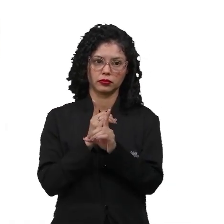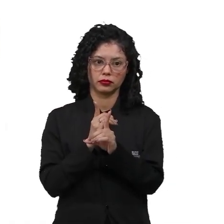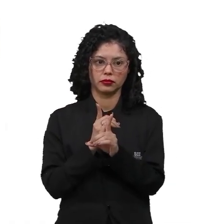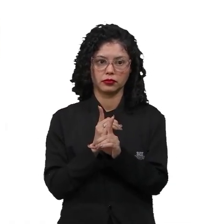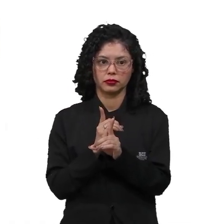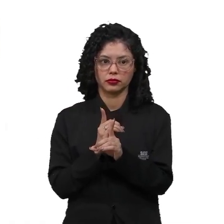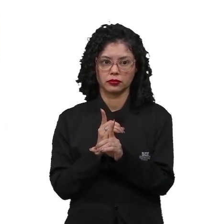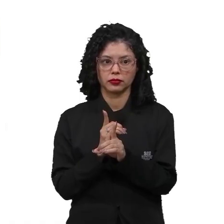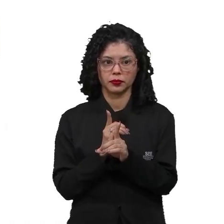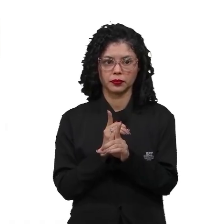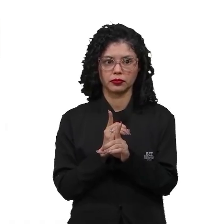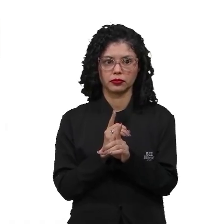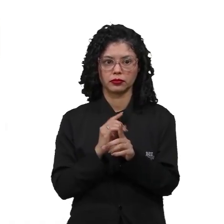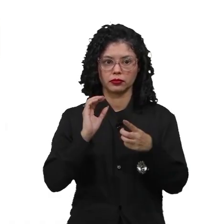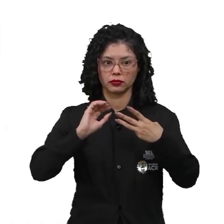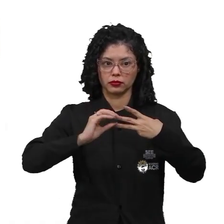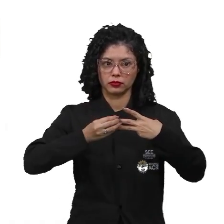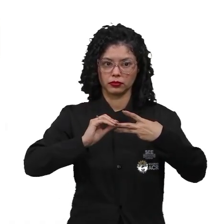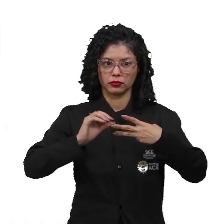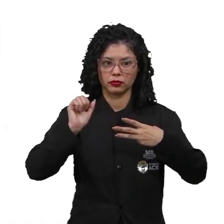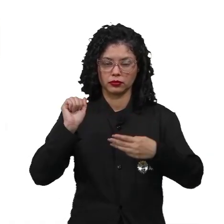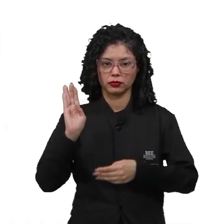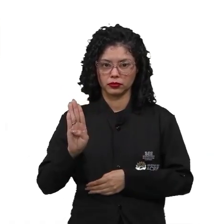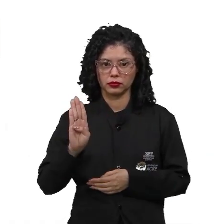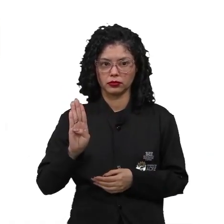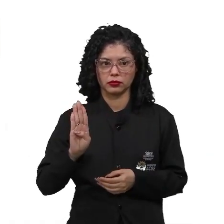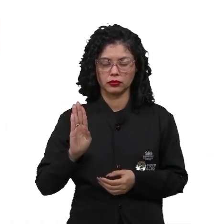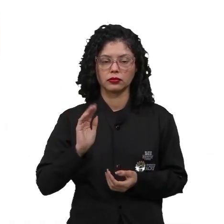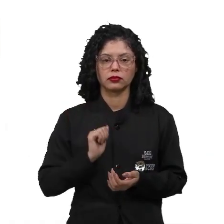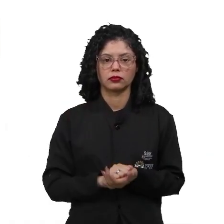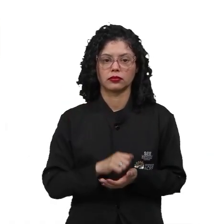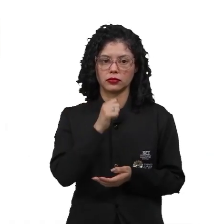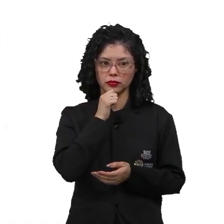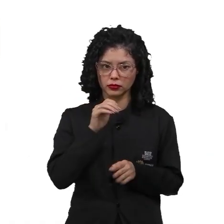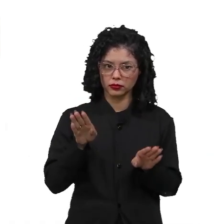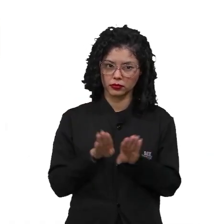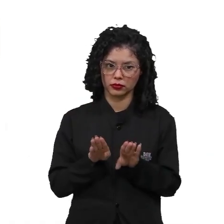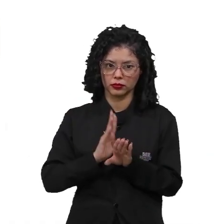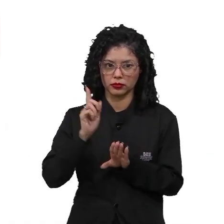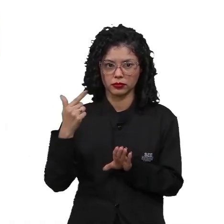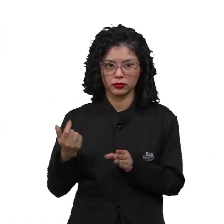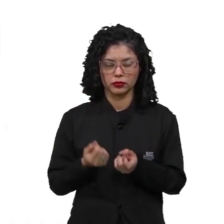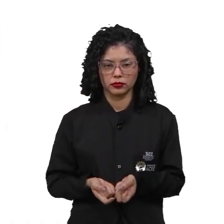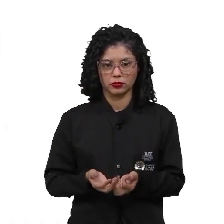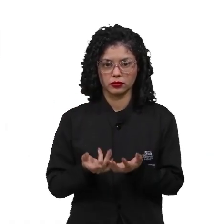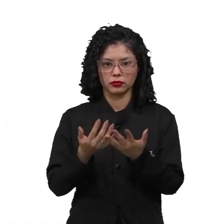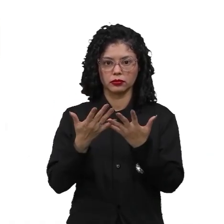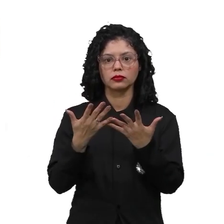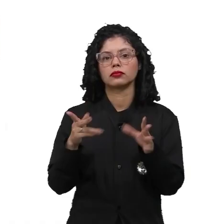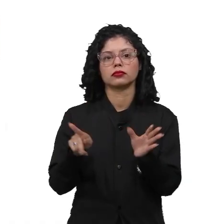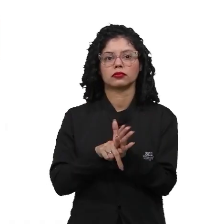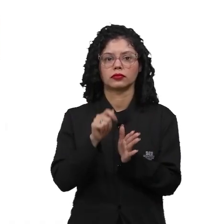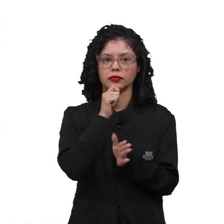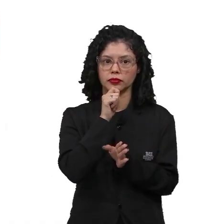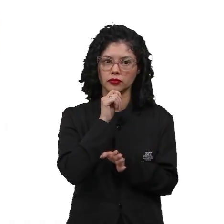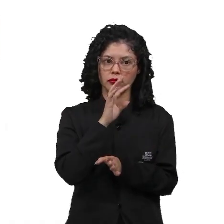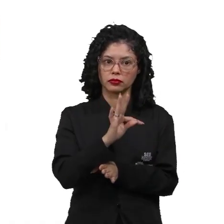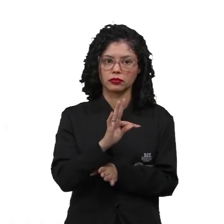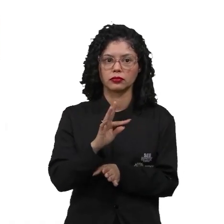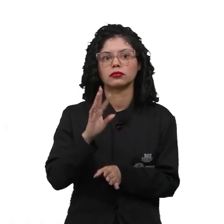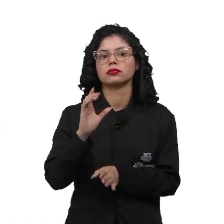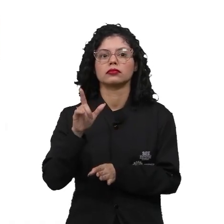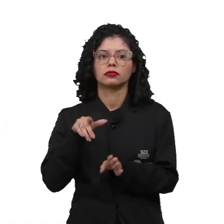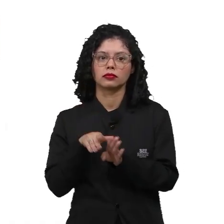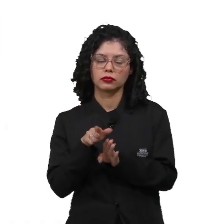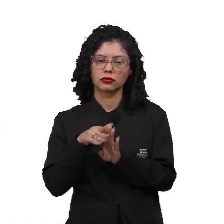antígeno. Então, essas células B, elas vão ser ativadas, né? E vão também ter outros estímulos ali das células T